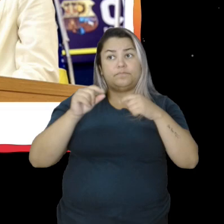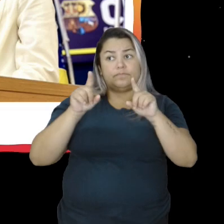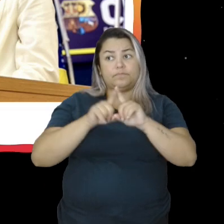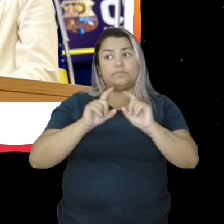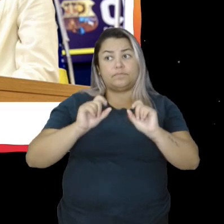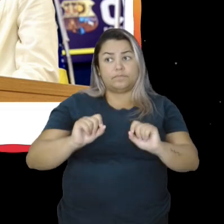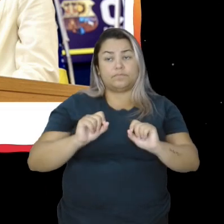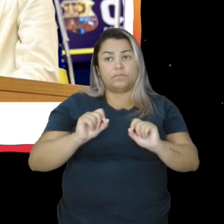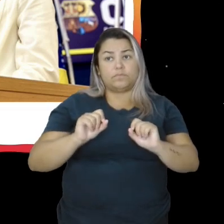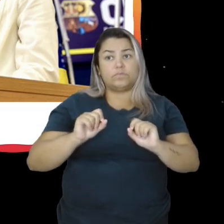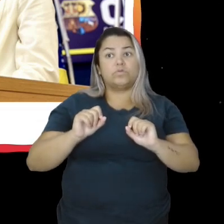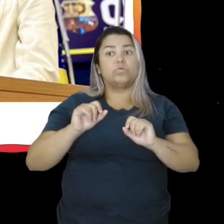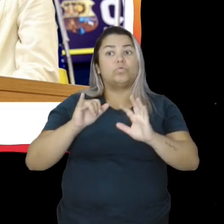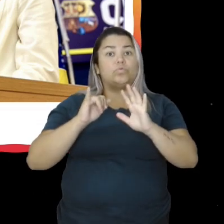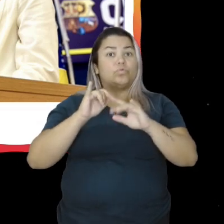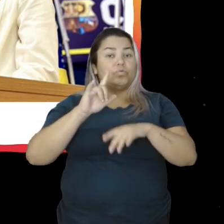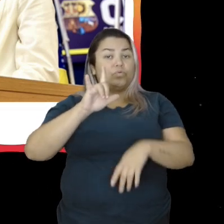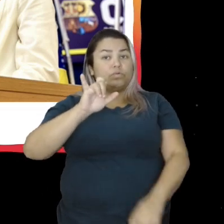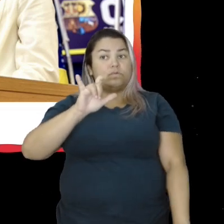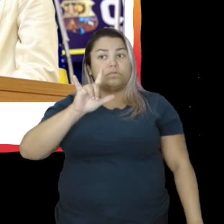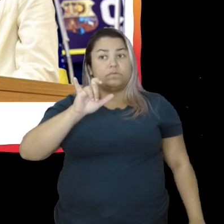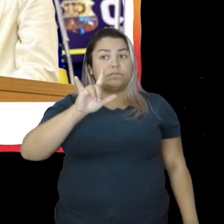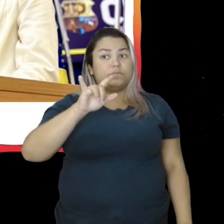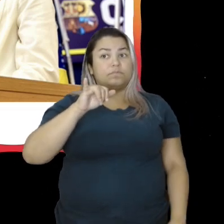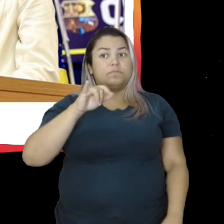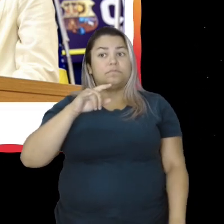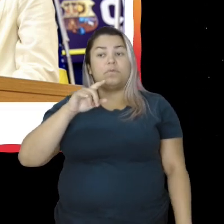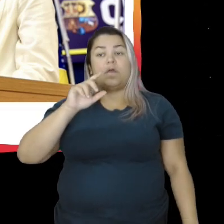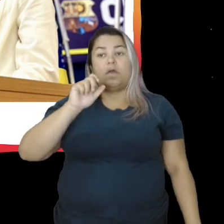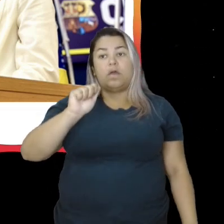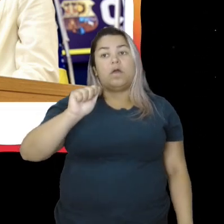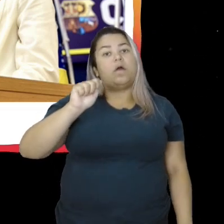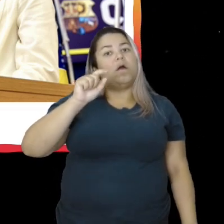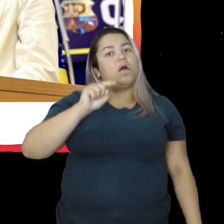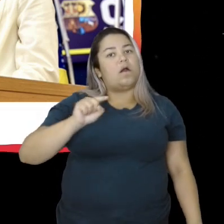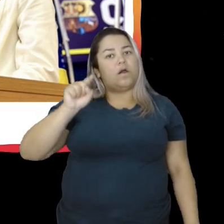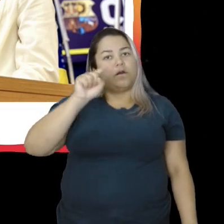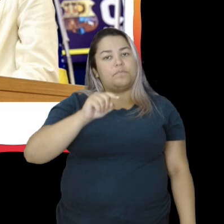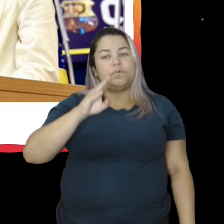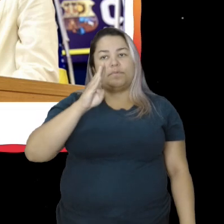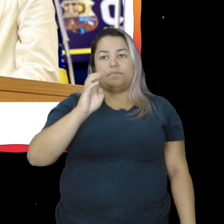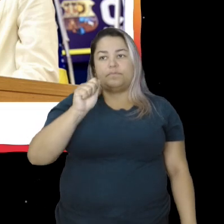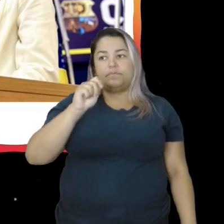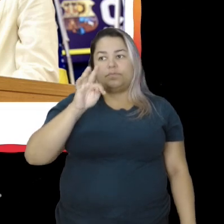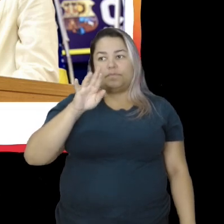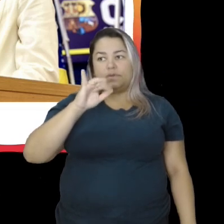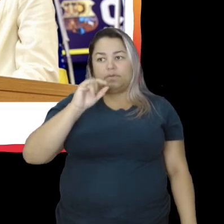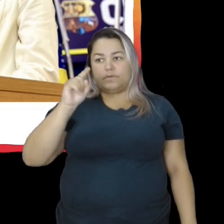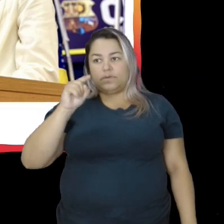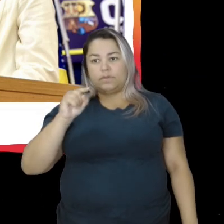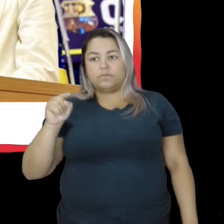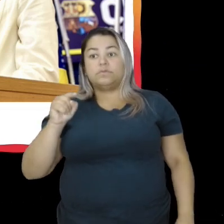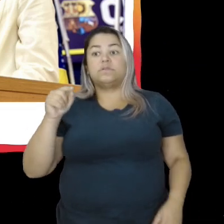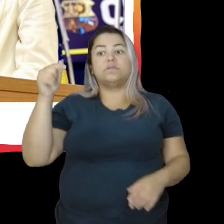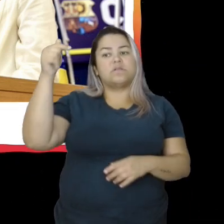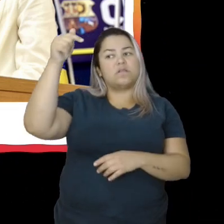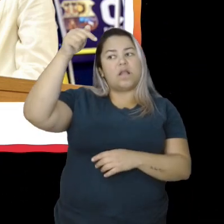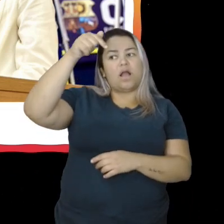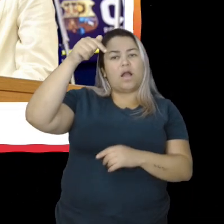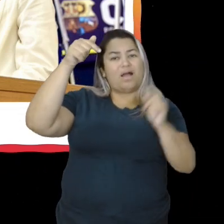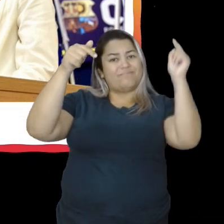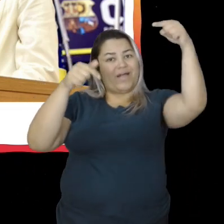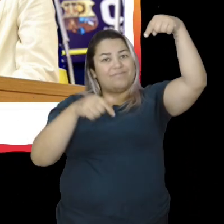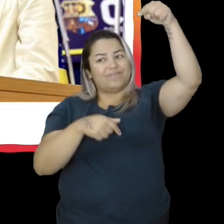Instagram dela. Caso vocês não sigam a Bia ainda, é @BeatrizCaminha. A produção botou agora na tela pra gente.